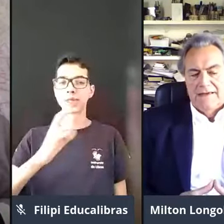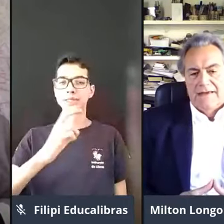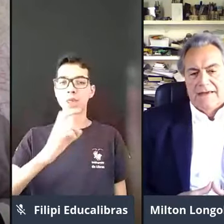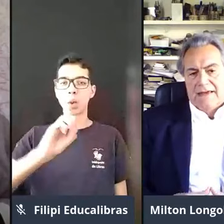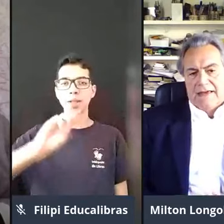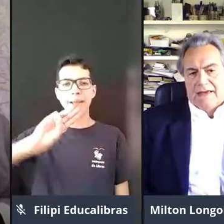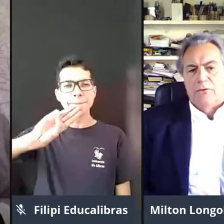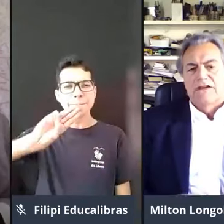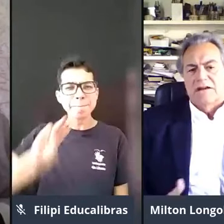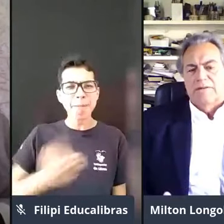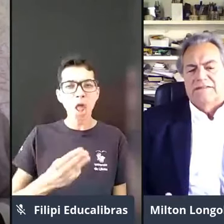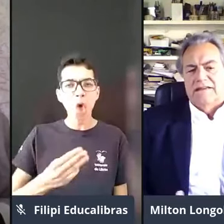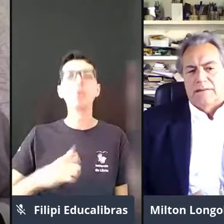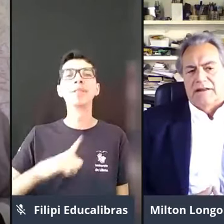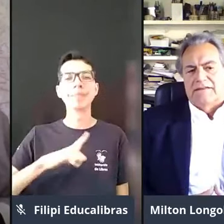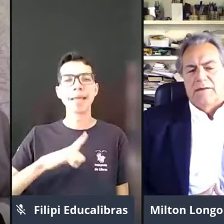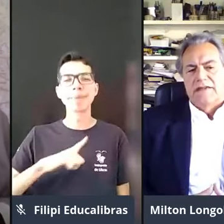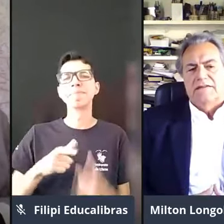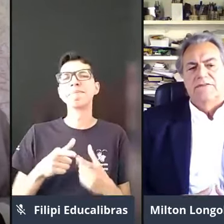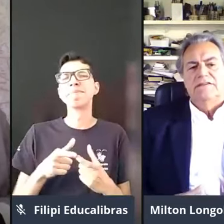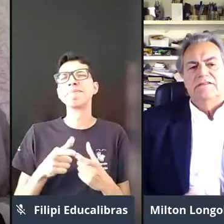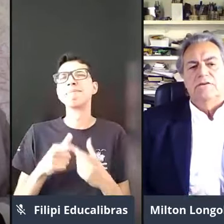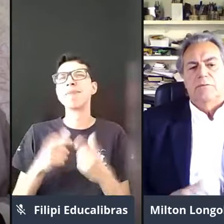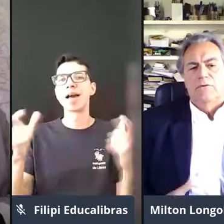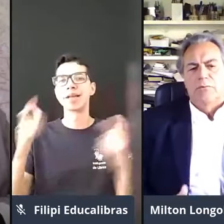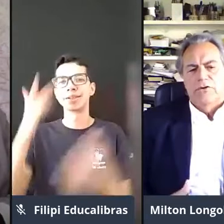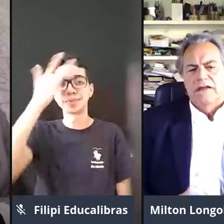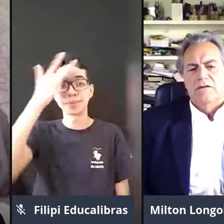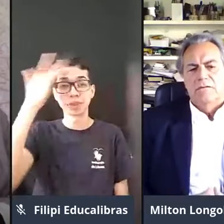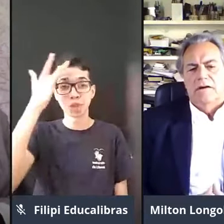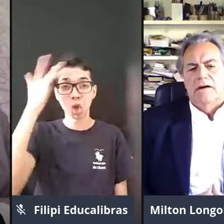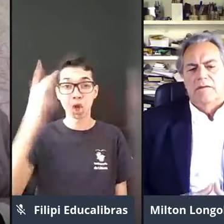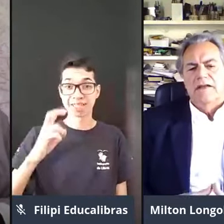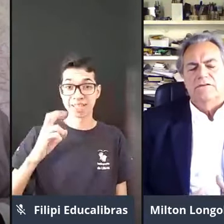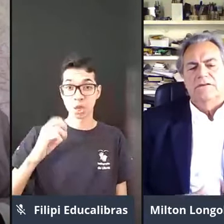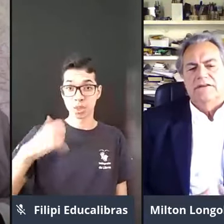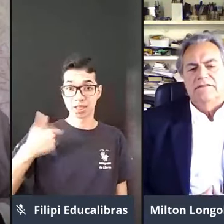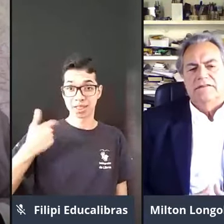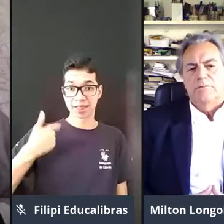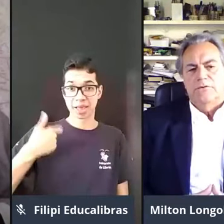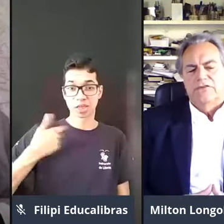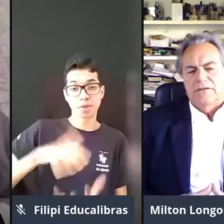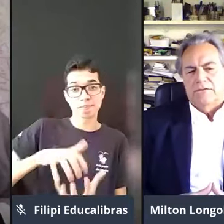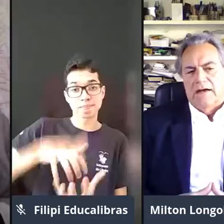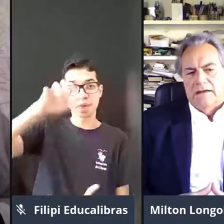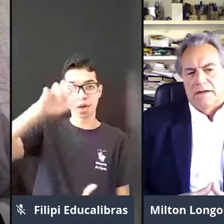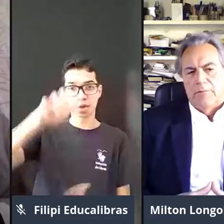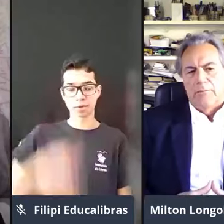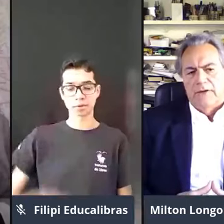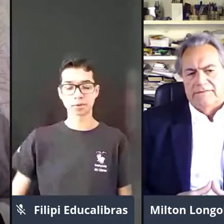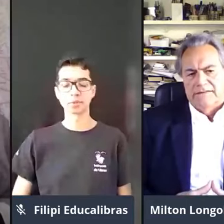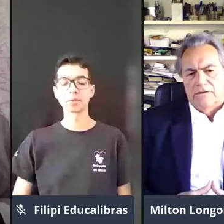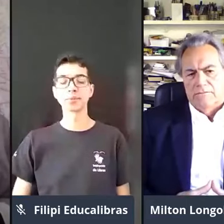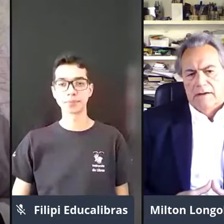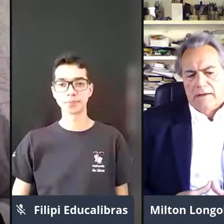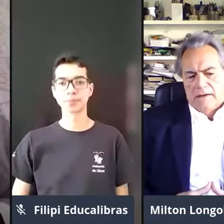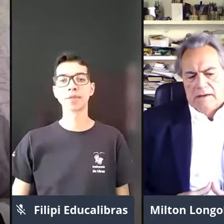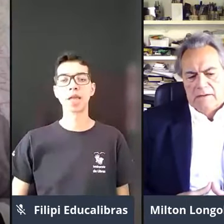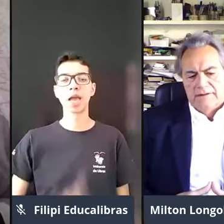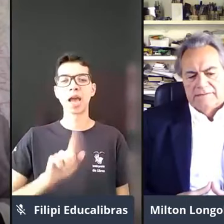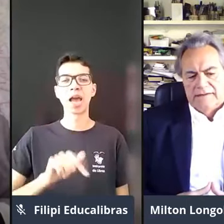anos, o que representa praticamente 25, um pouquinho menos de 25% da